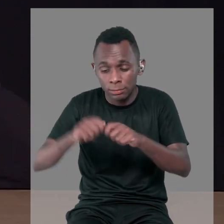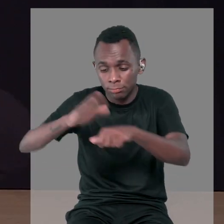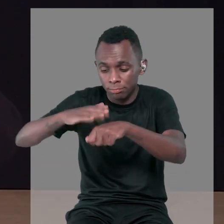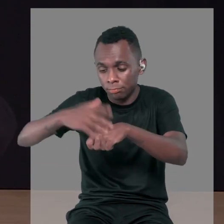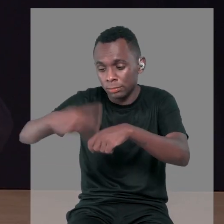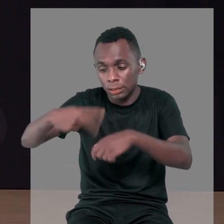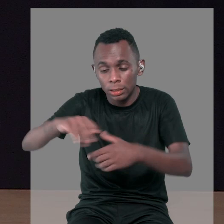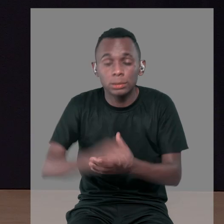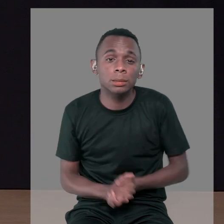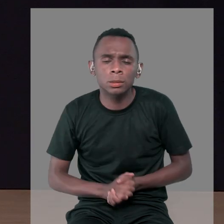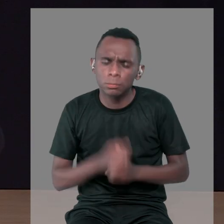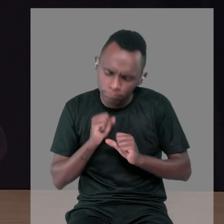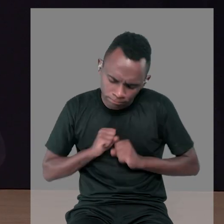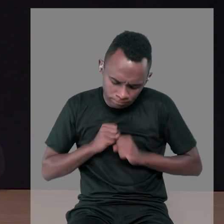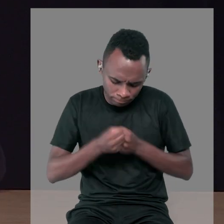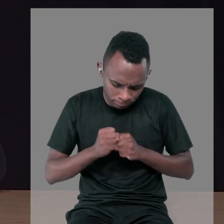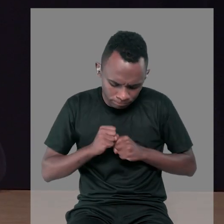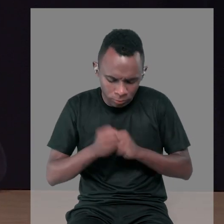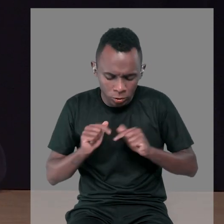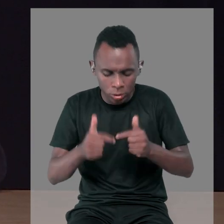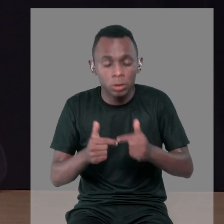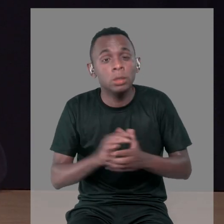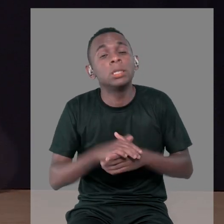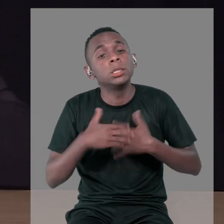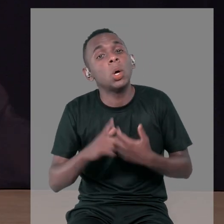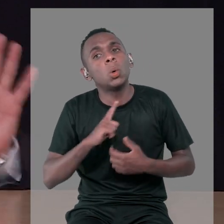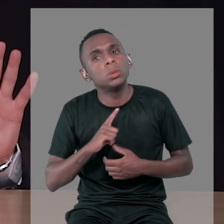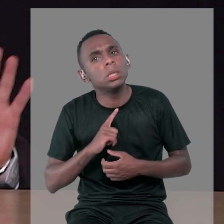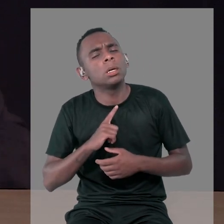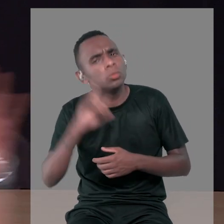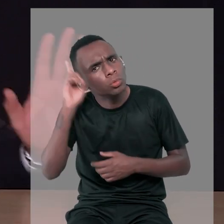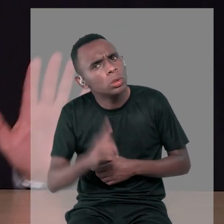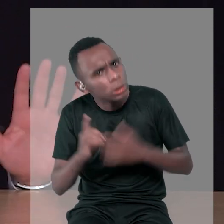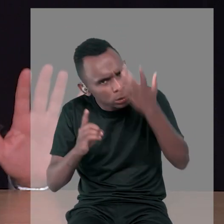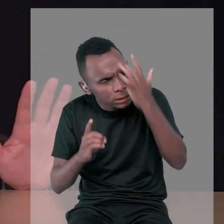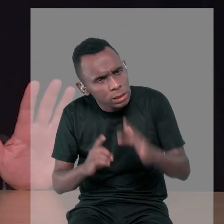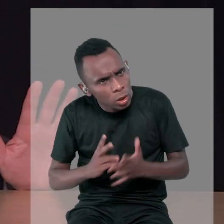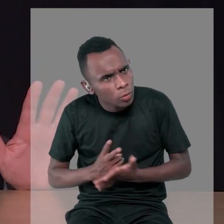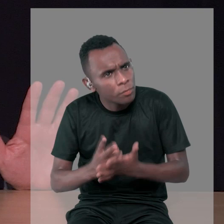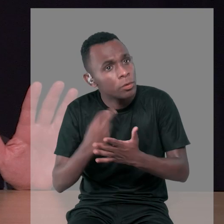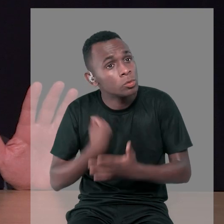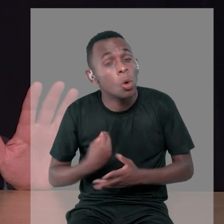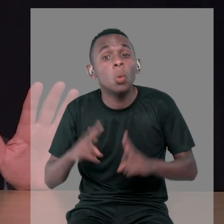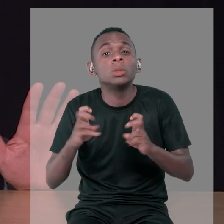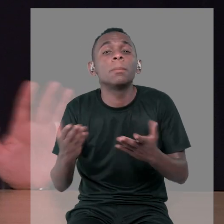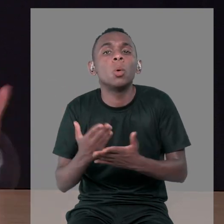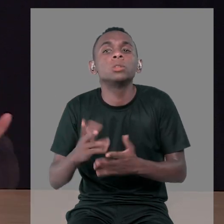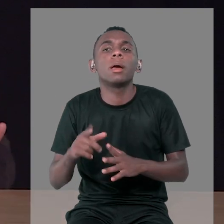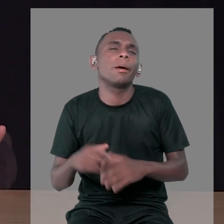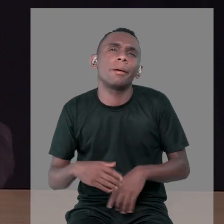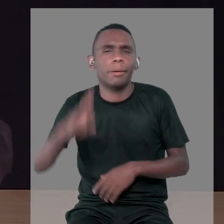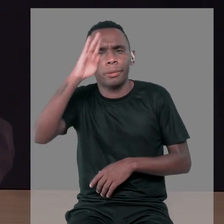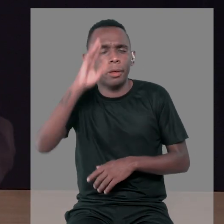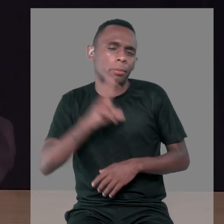Então, tem uma questão aí de direito muito estranha, que é essa sobrevivência, mas o termo hoje é exército particular. Né? E